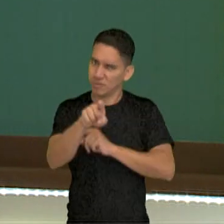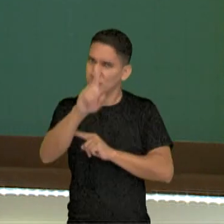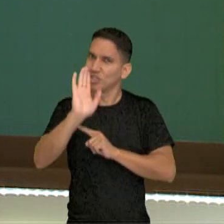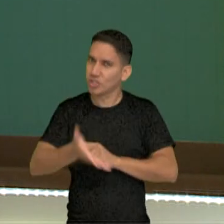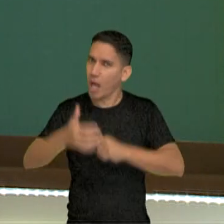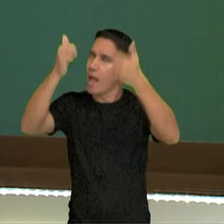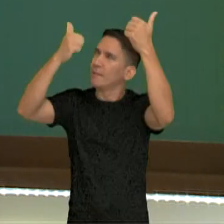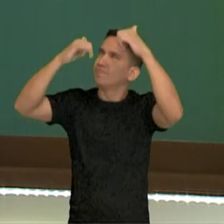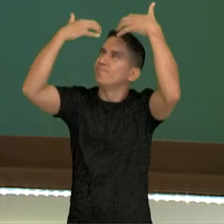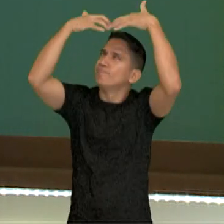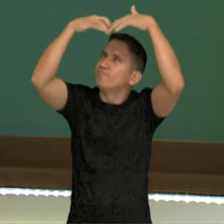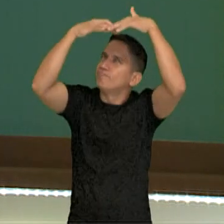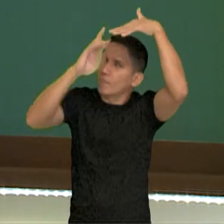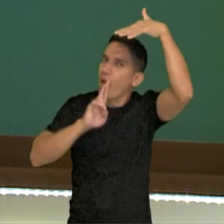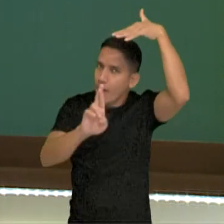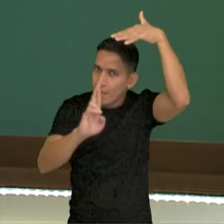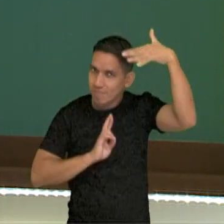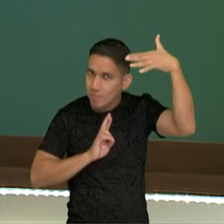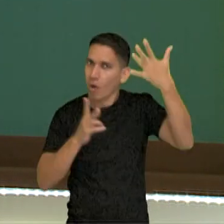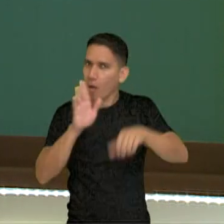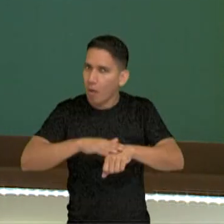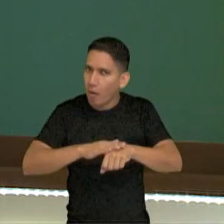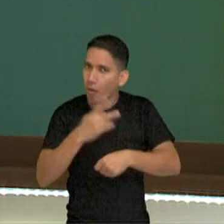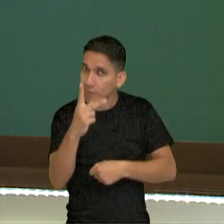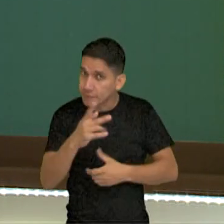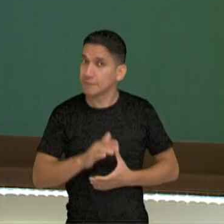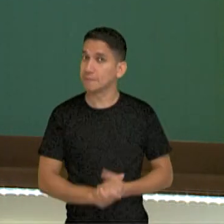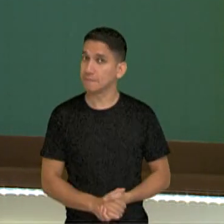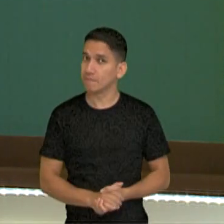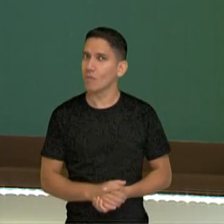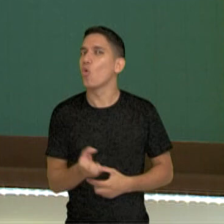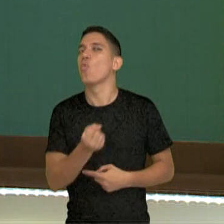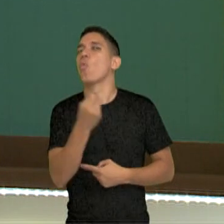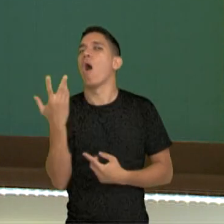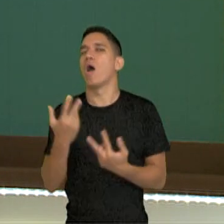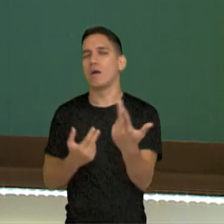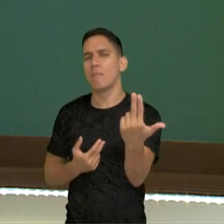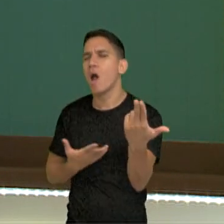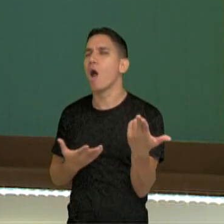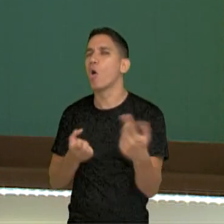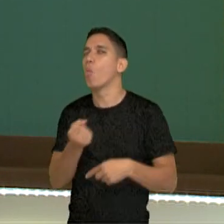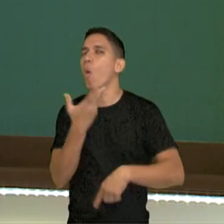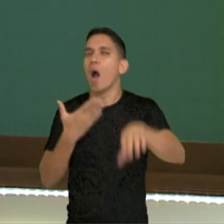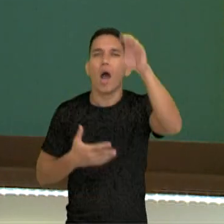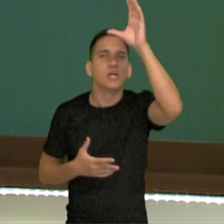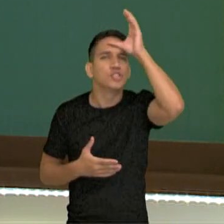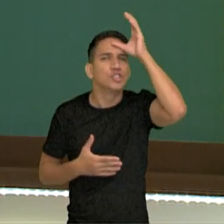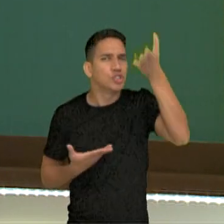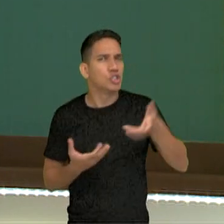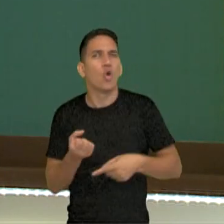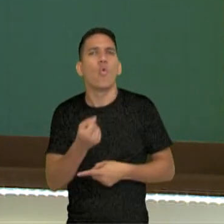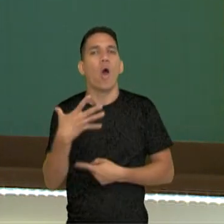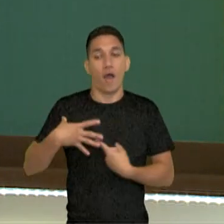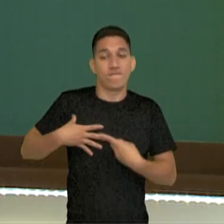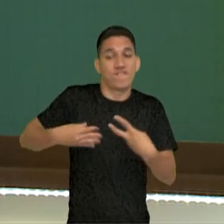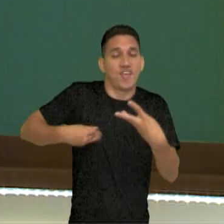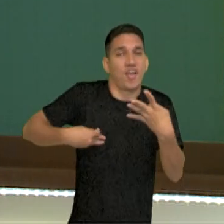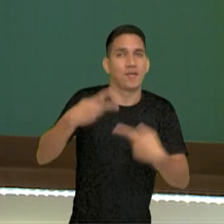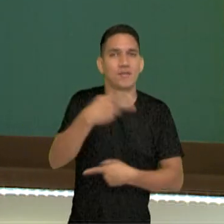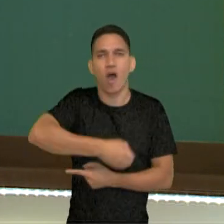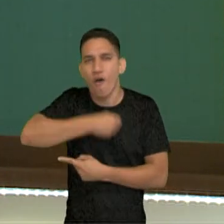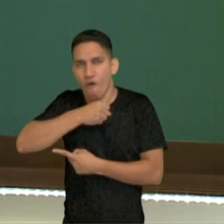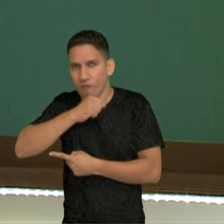essa análise aí e responderam para vocês mesmos? Quantos irmãos, quantos tios e quantos filhos os teus